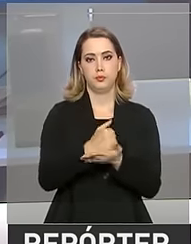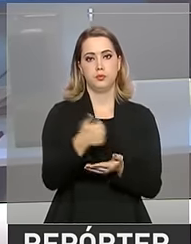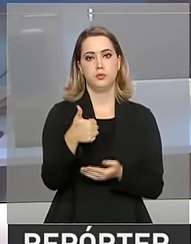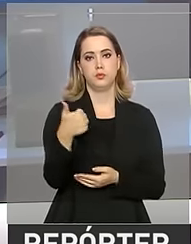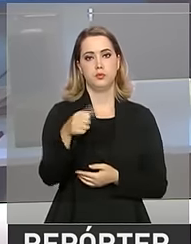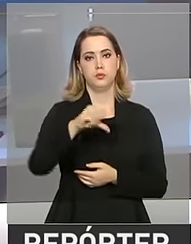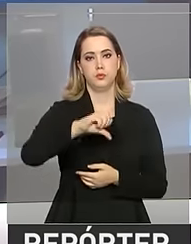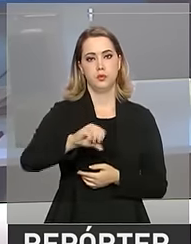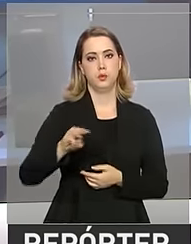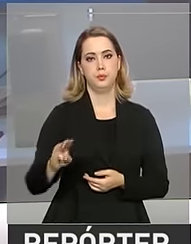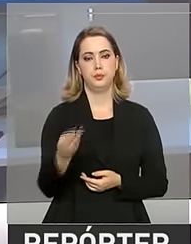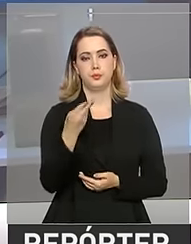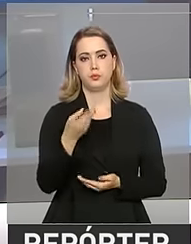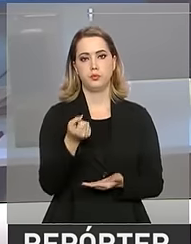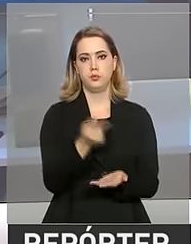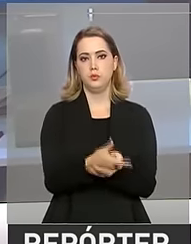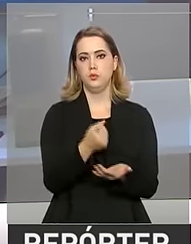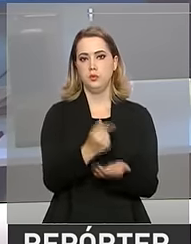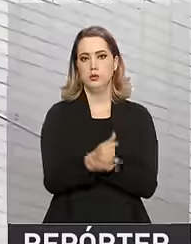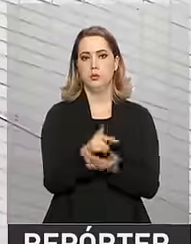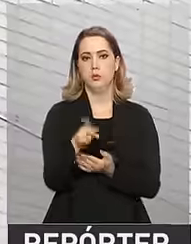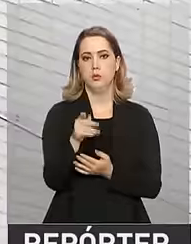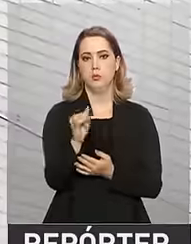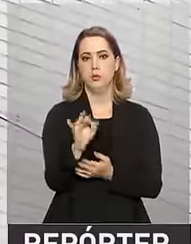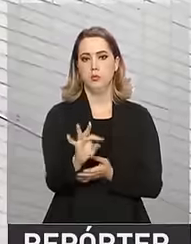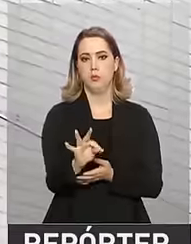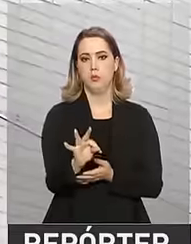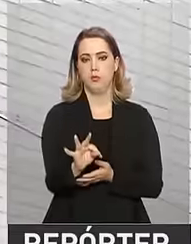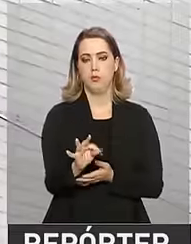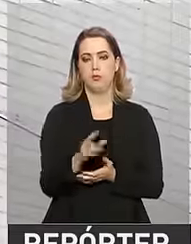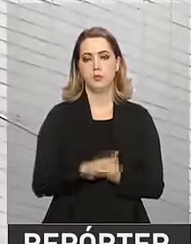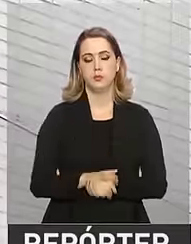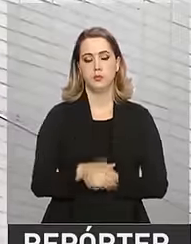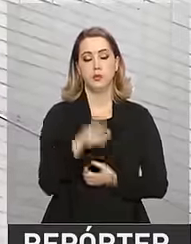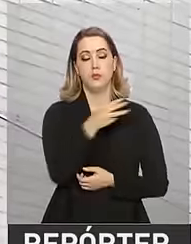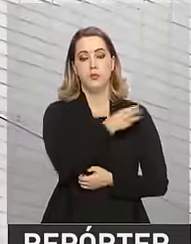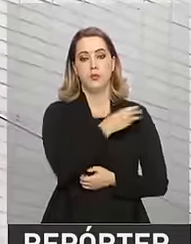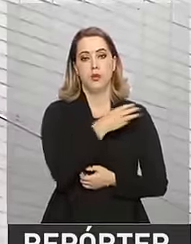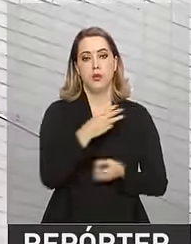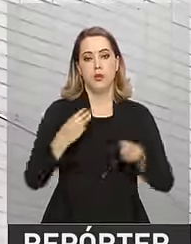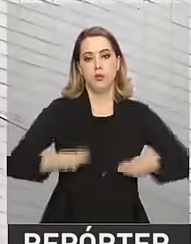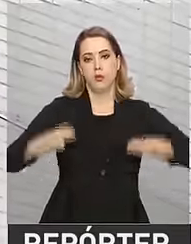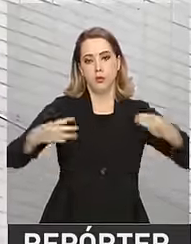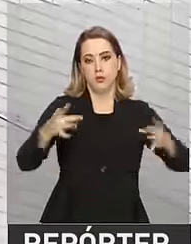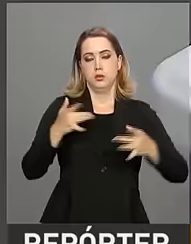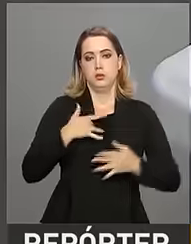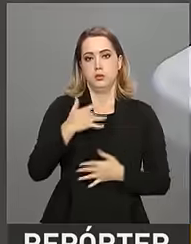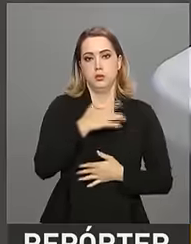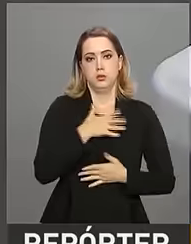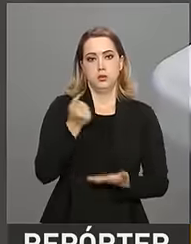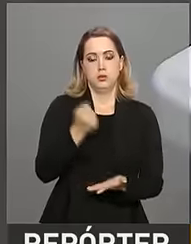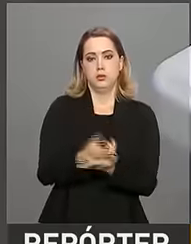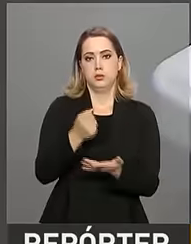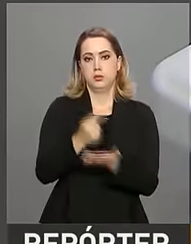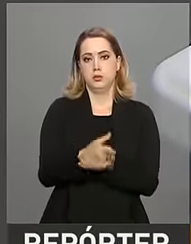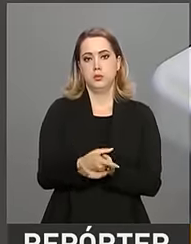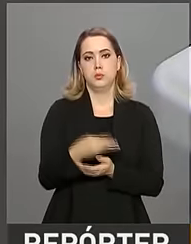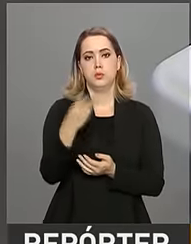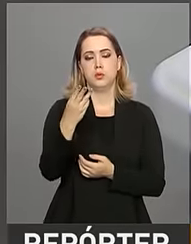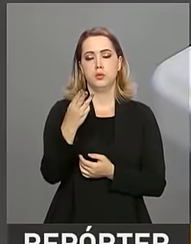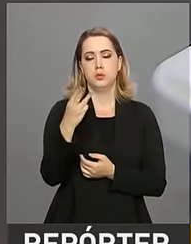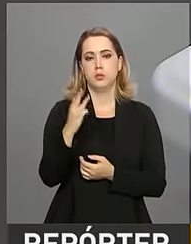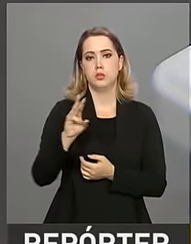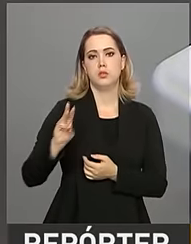foram investidos na compra destes kits o Ministério da Saúde comprou 3 milhões meio de testes rápidos para